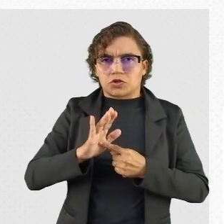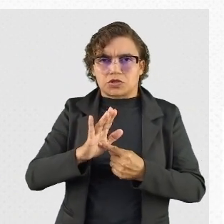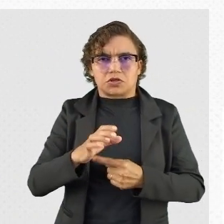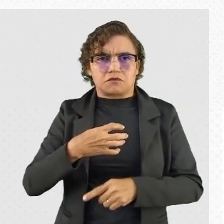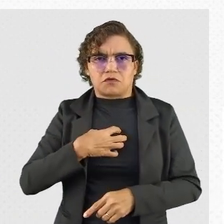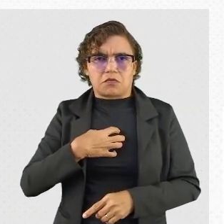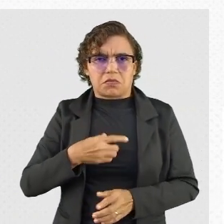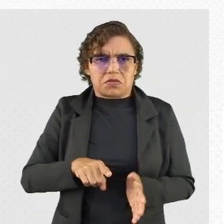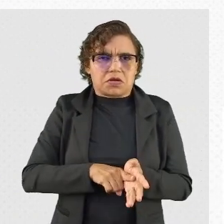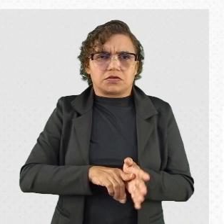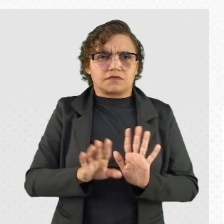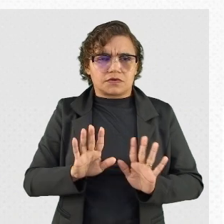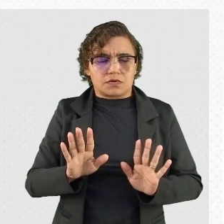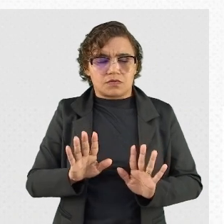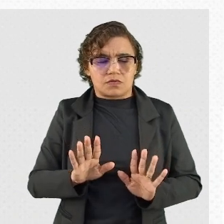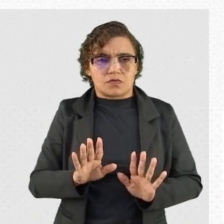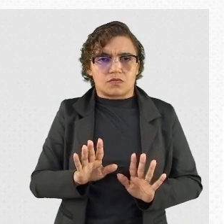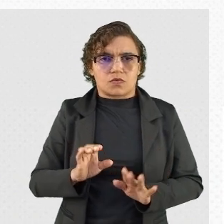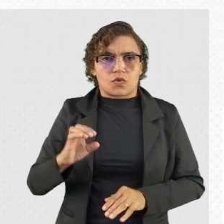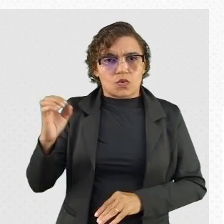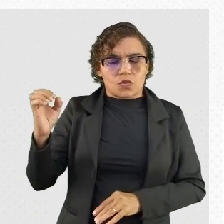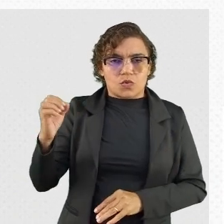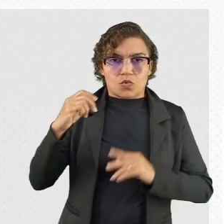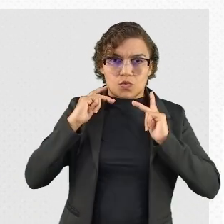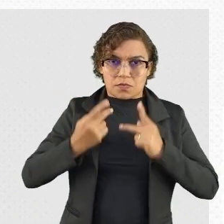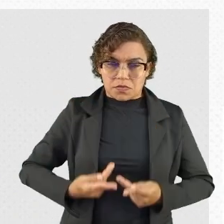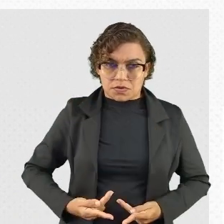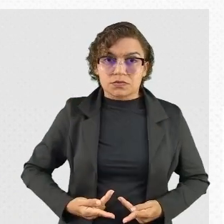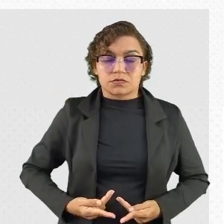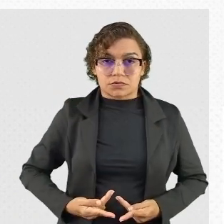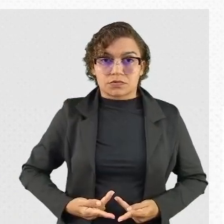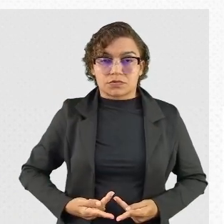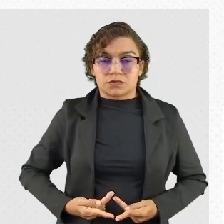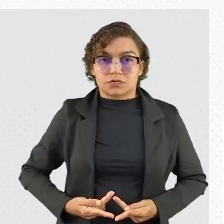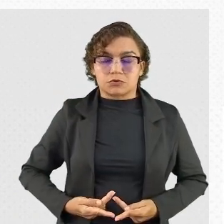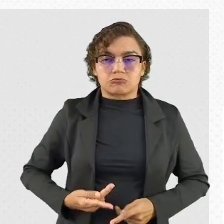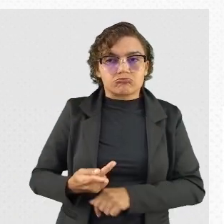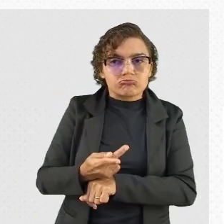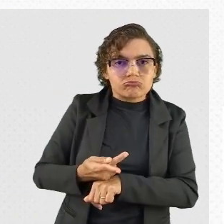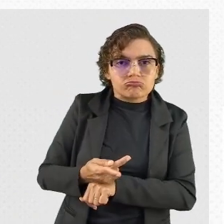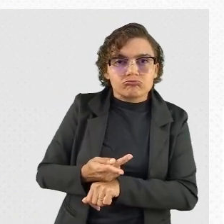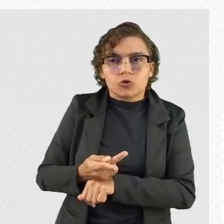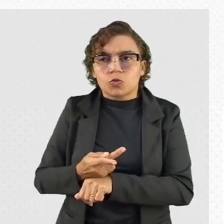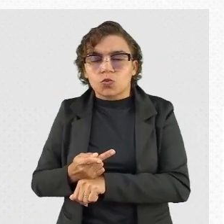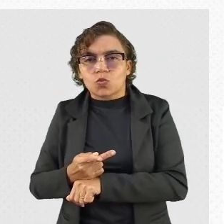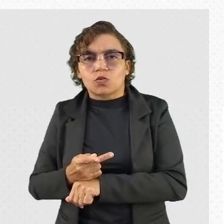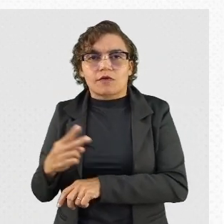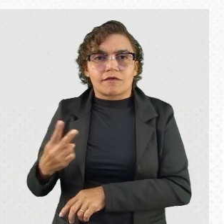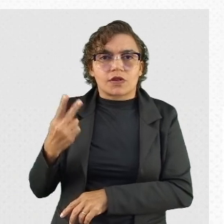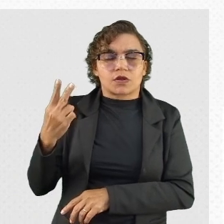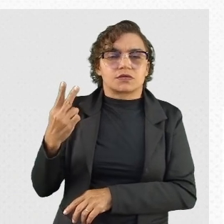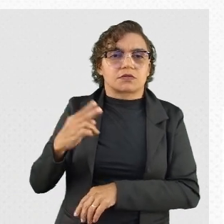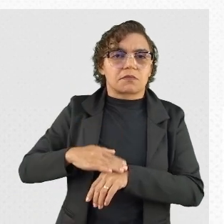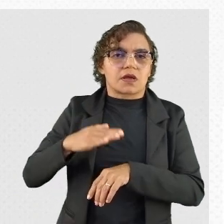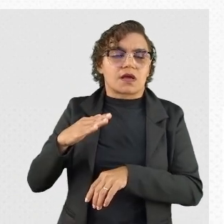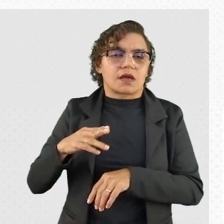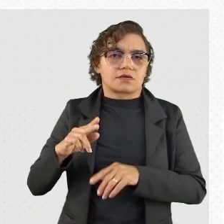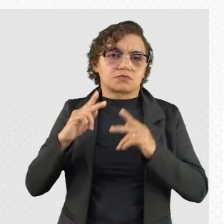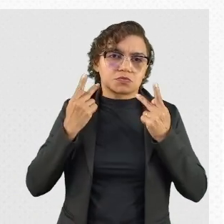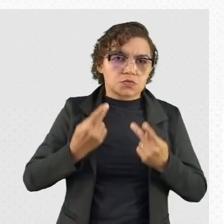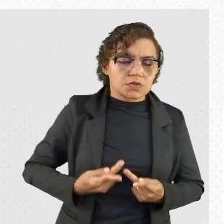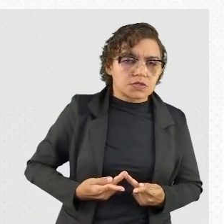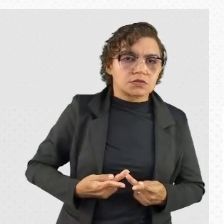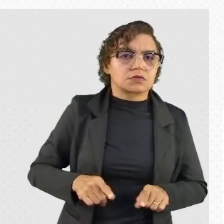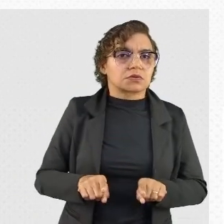né? Pelo contrário, o humanismo ele busca uma valorização maior do ser humano, das questões